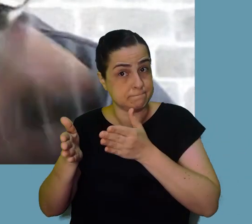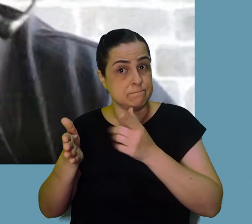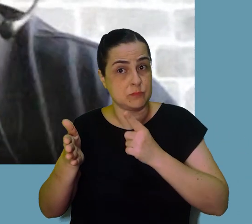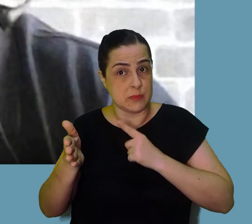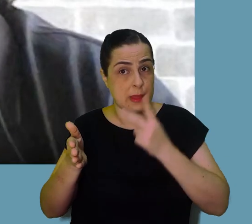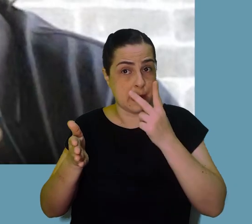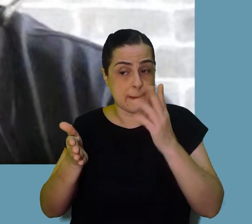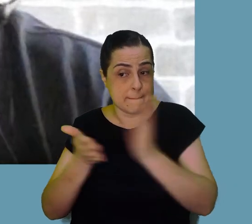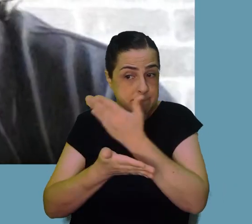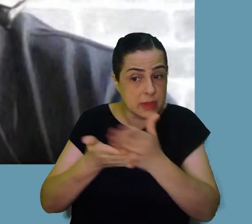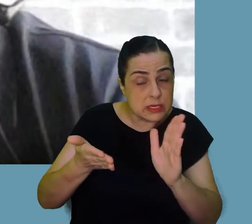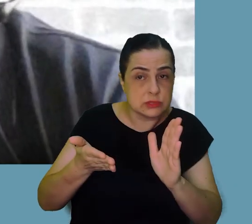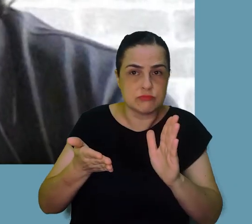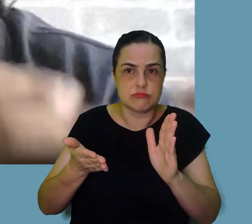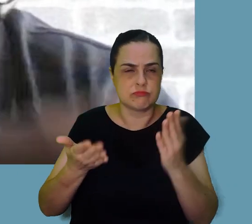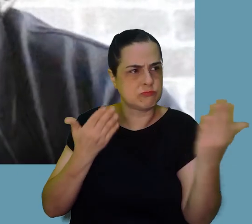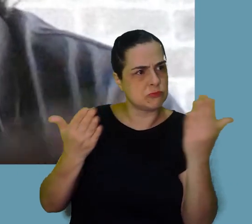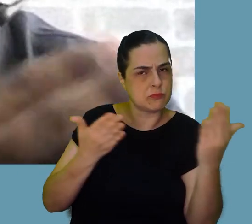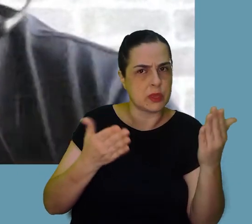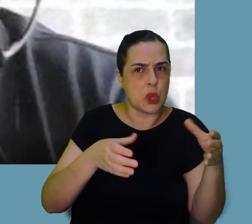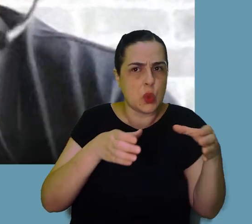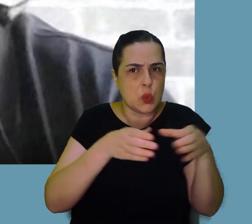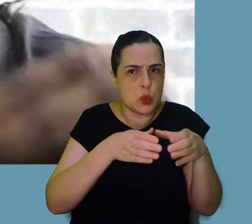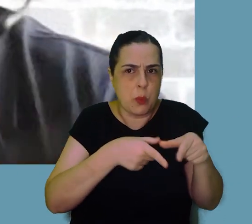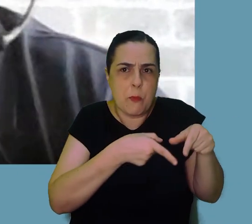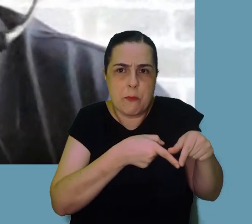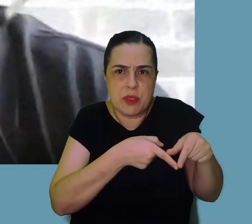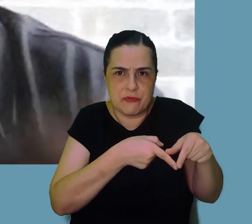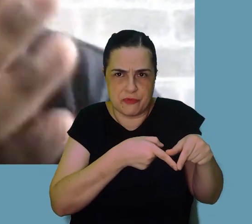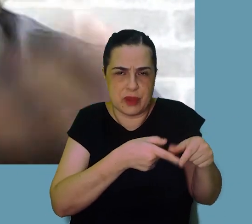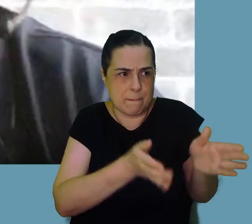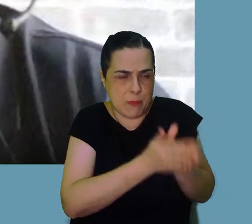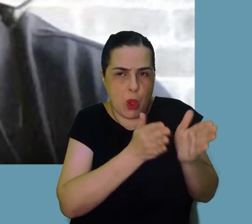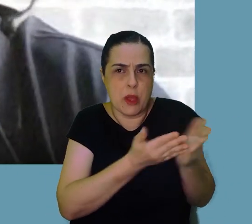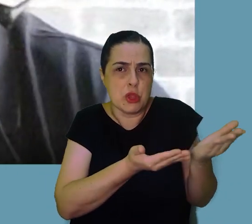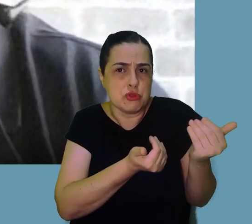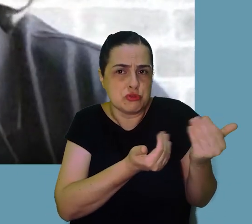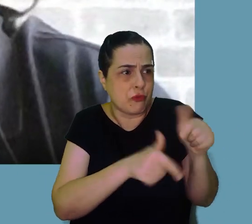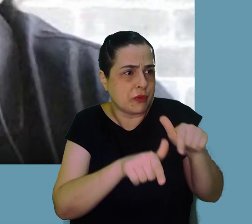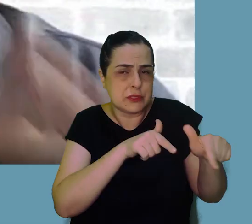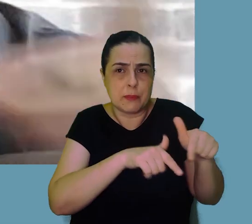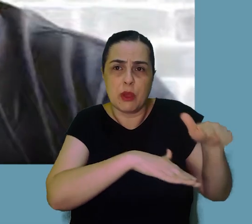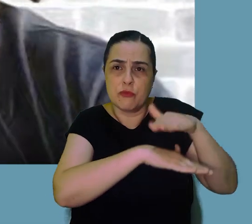dicotomia olhando para as grandes periferias, jovens negros fora da escola, fora do mercado de trabalho, você tem